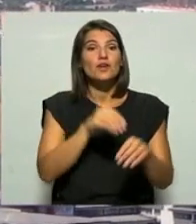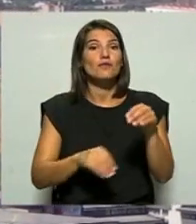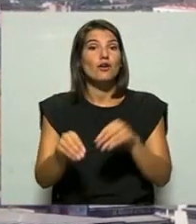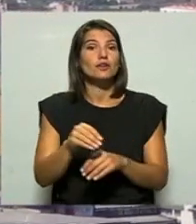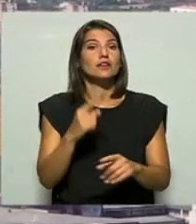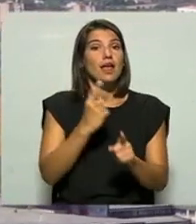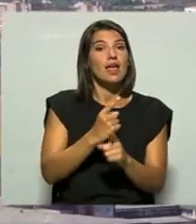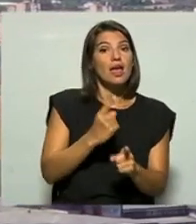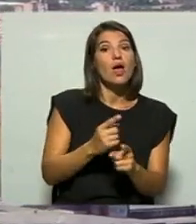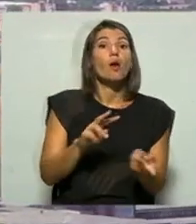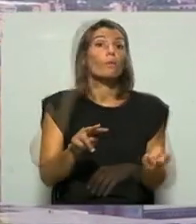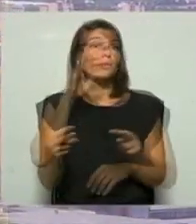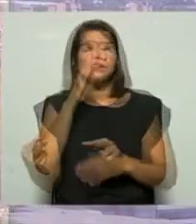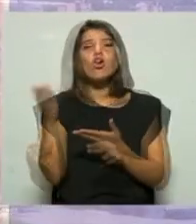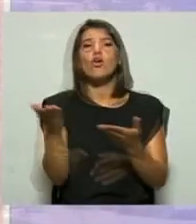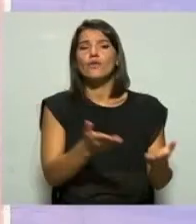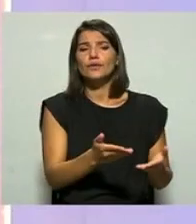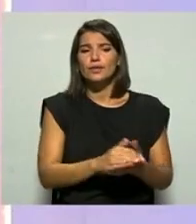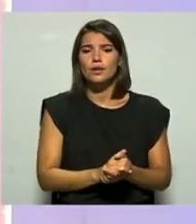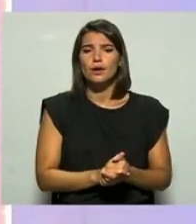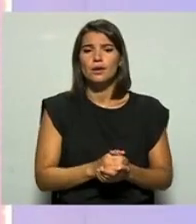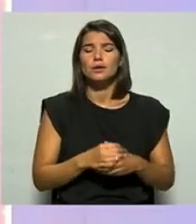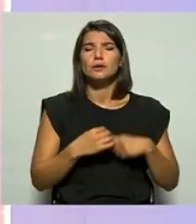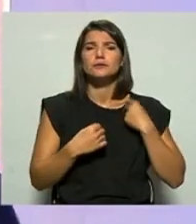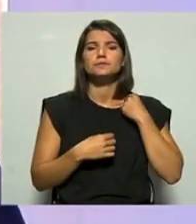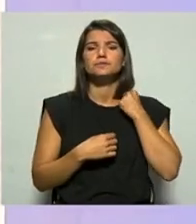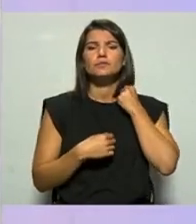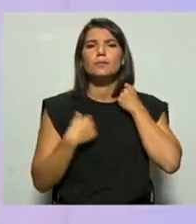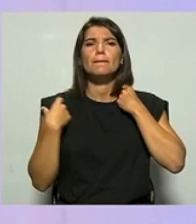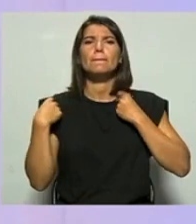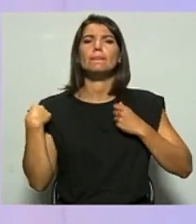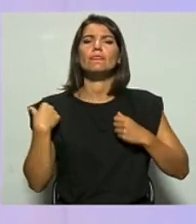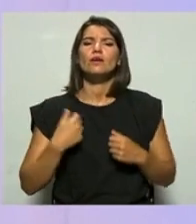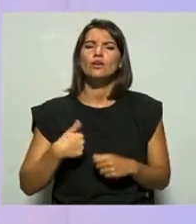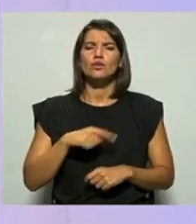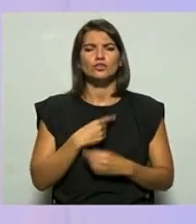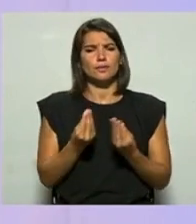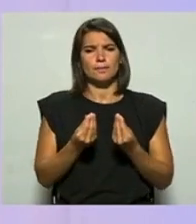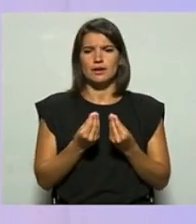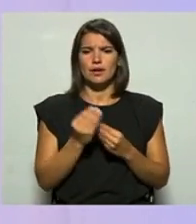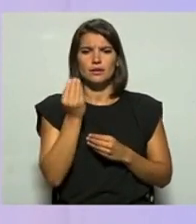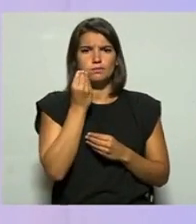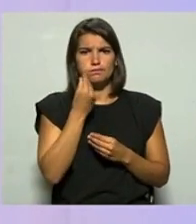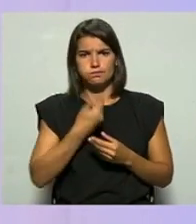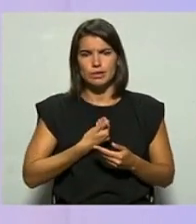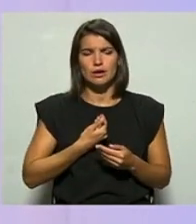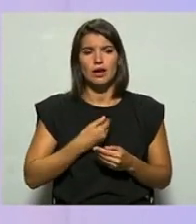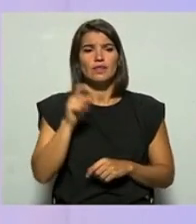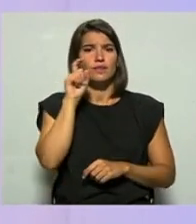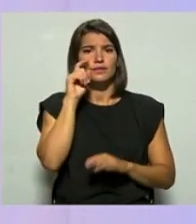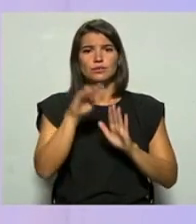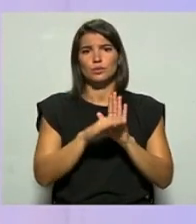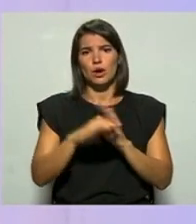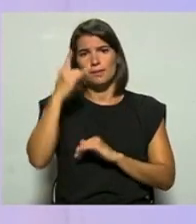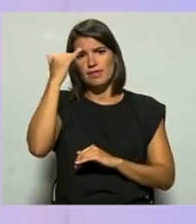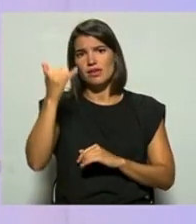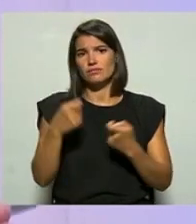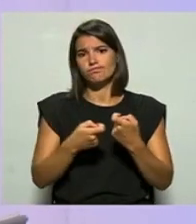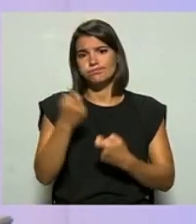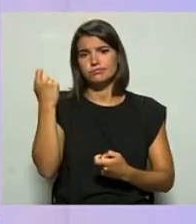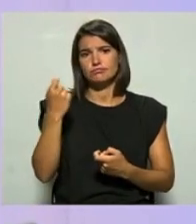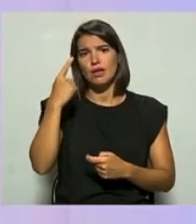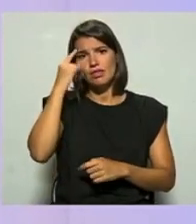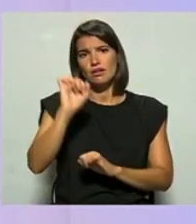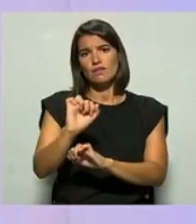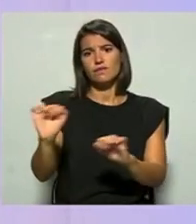voto se mantém não nós temos o que nós temos uma singularidade própria que a diferença de um problema de ideias que não se coadunam